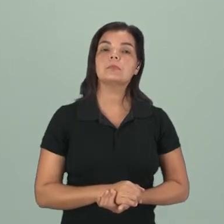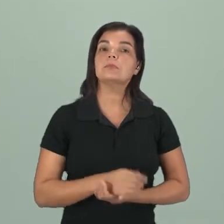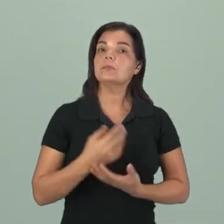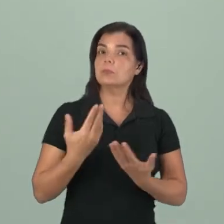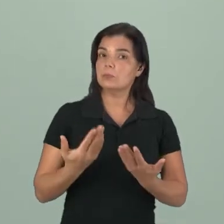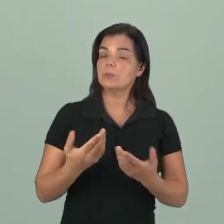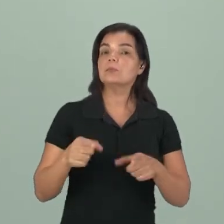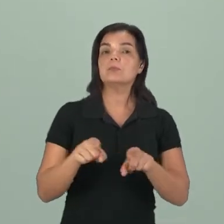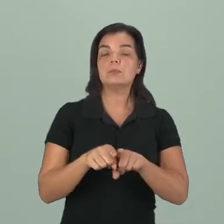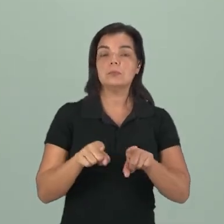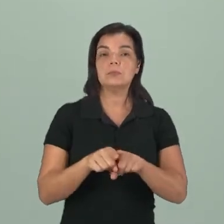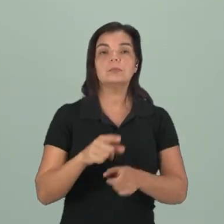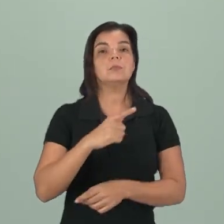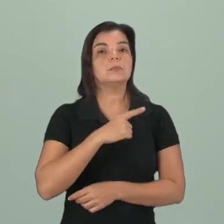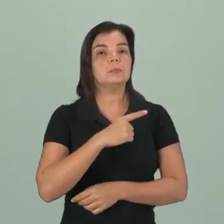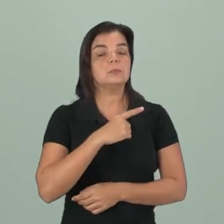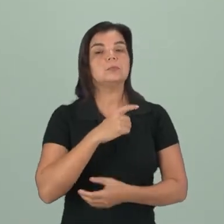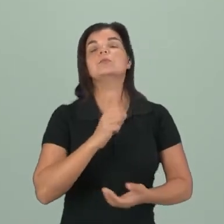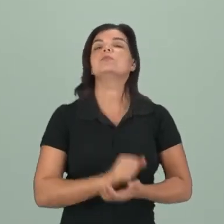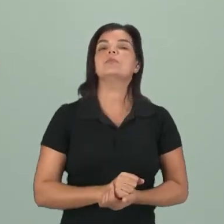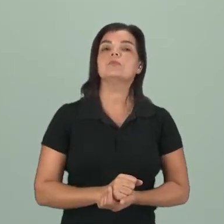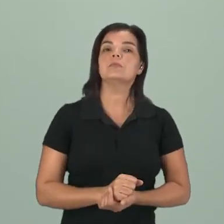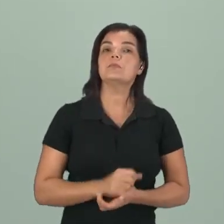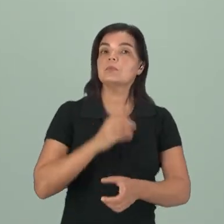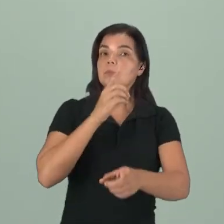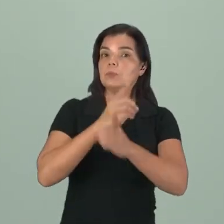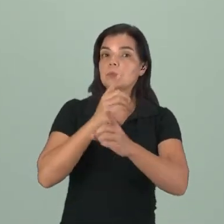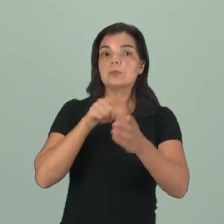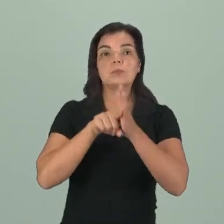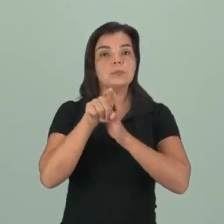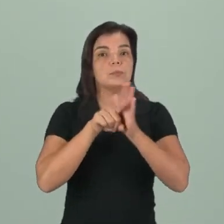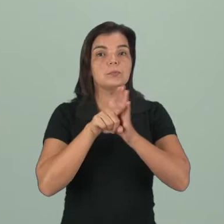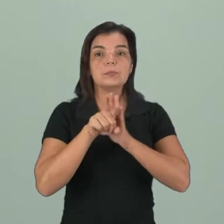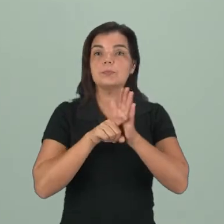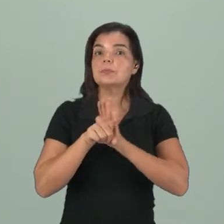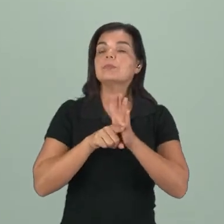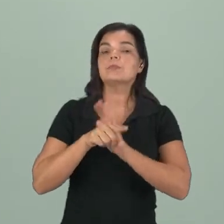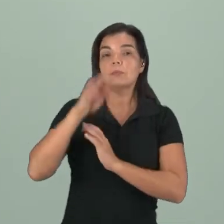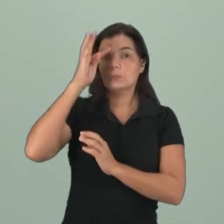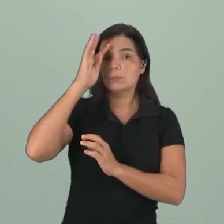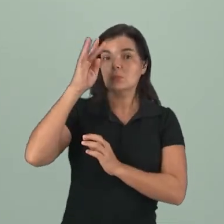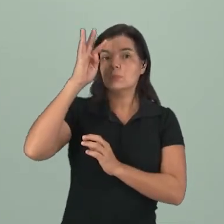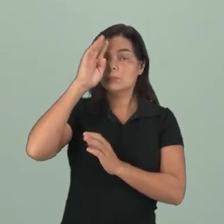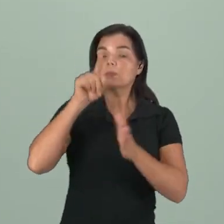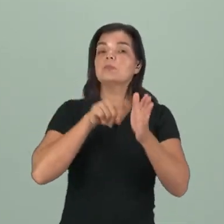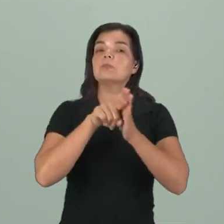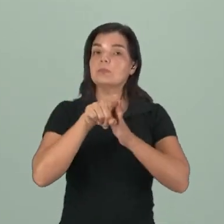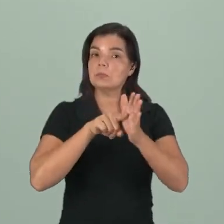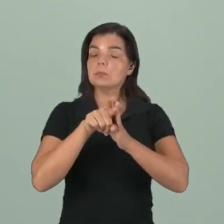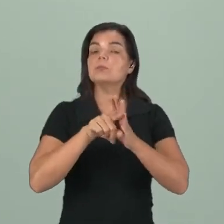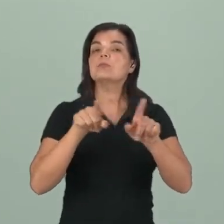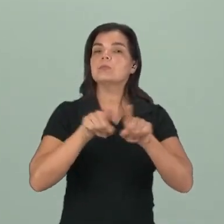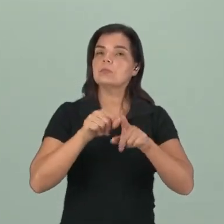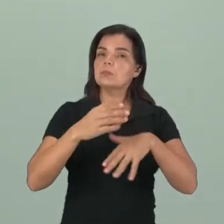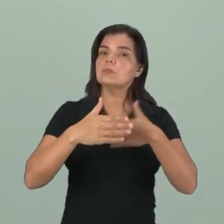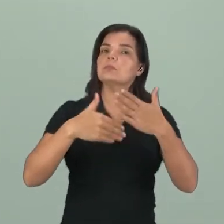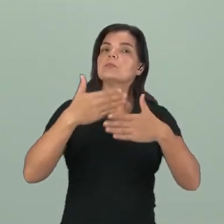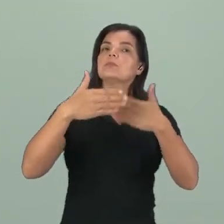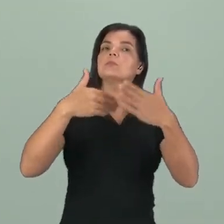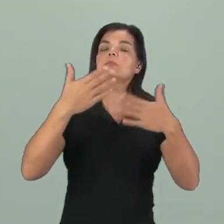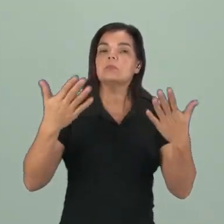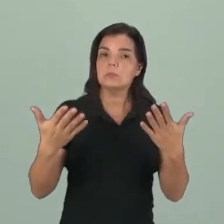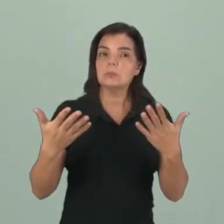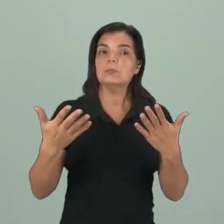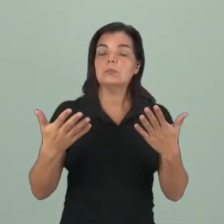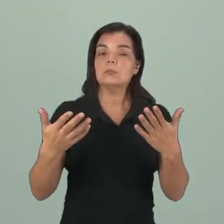Como reforço disso, a gente tem as descobertas científicas, certo? As teorias científicas que vão se intensificando cada vez